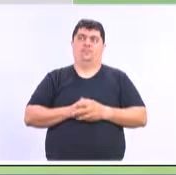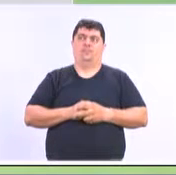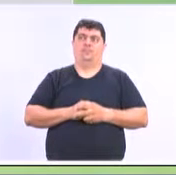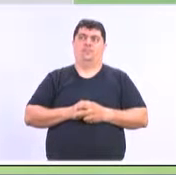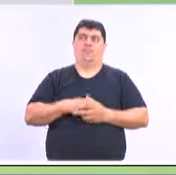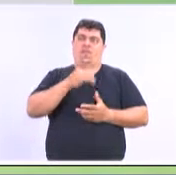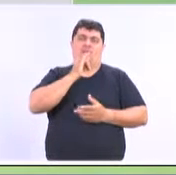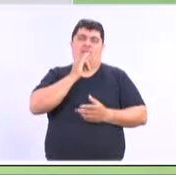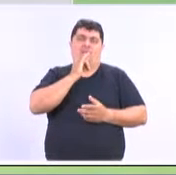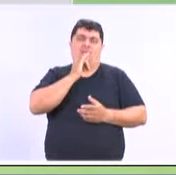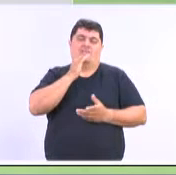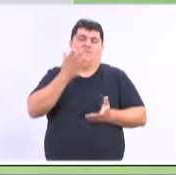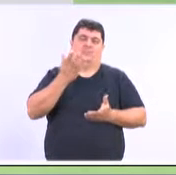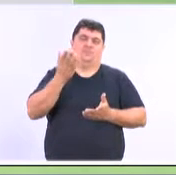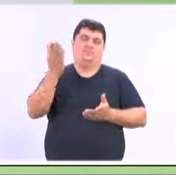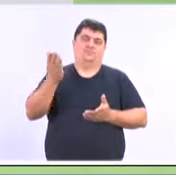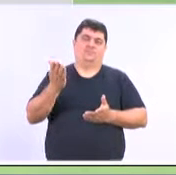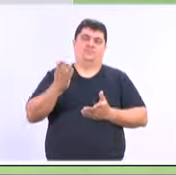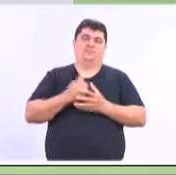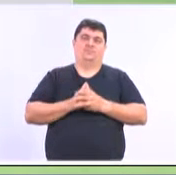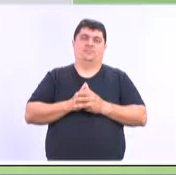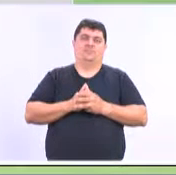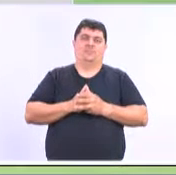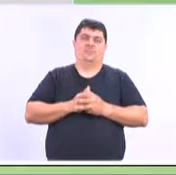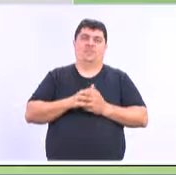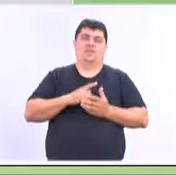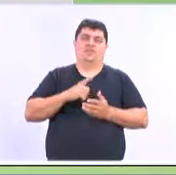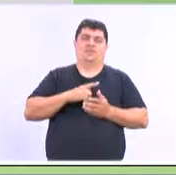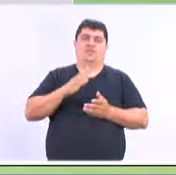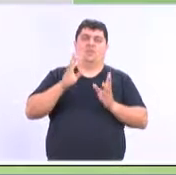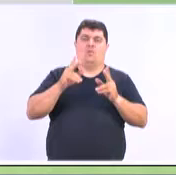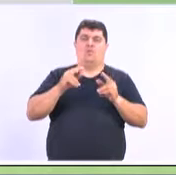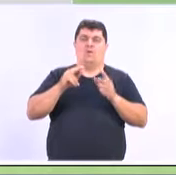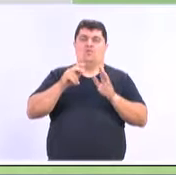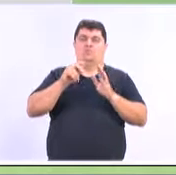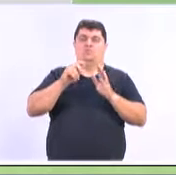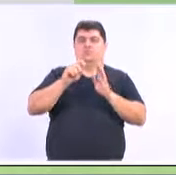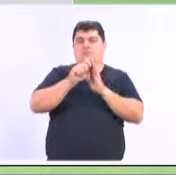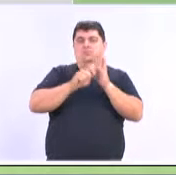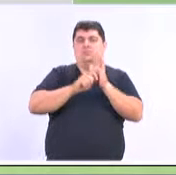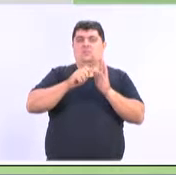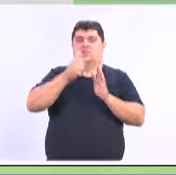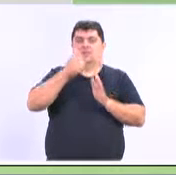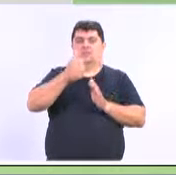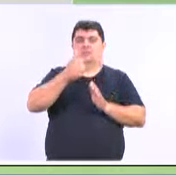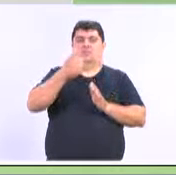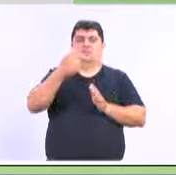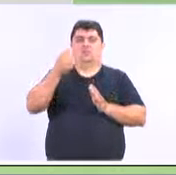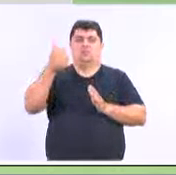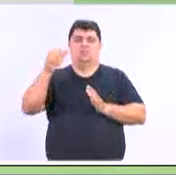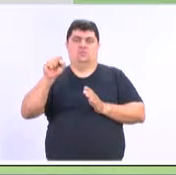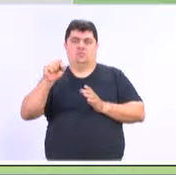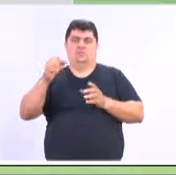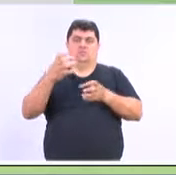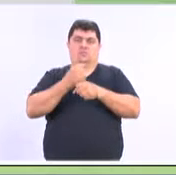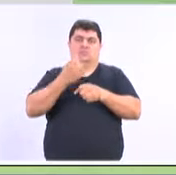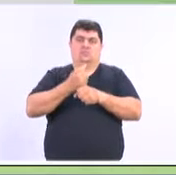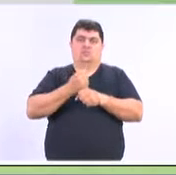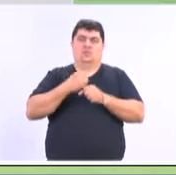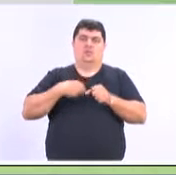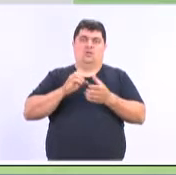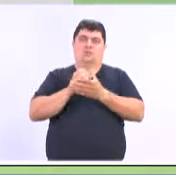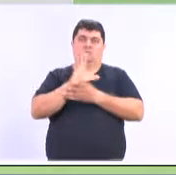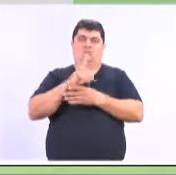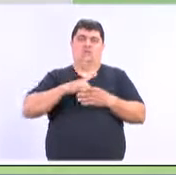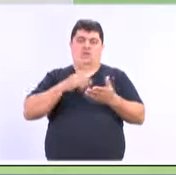Então assim, ó, um modelo aqui de balanço patrimonial segundo a resolução 1418 do Conselho Federal de Contabilidade. Então, no slide de vocês,